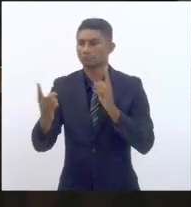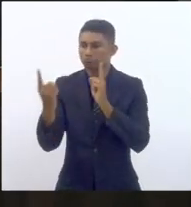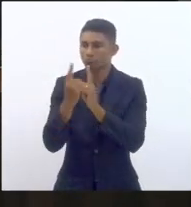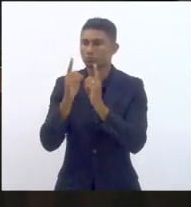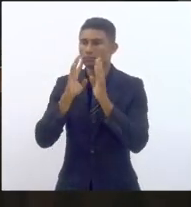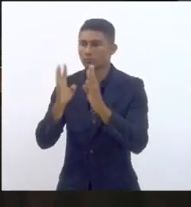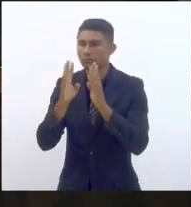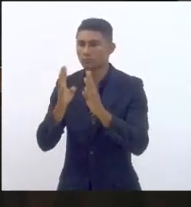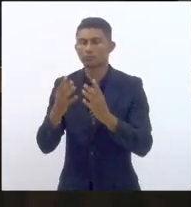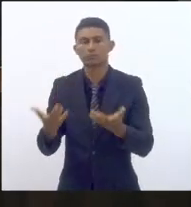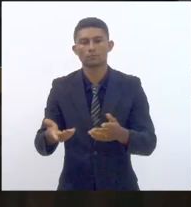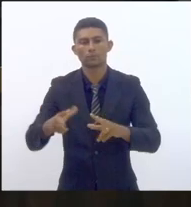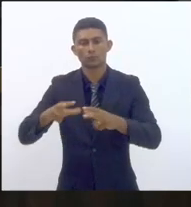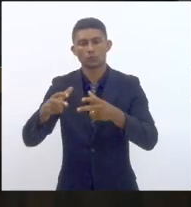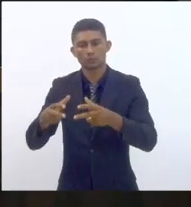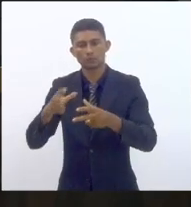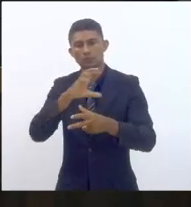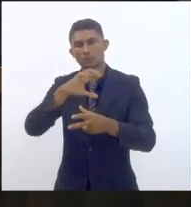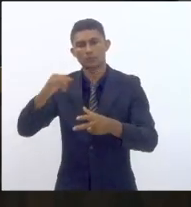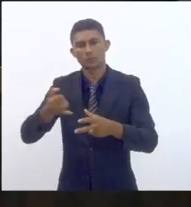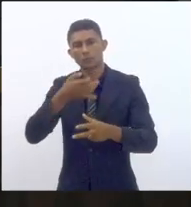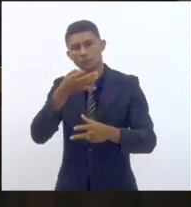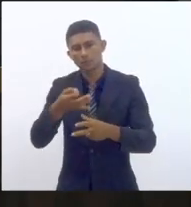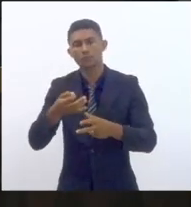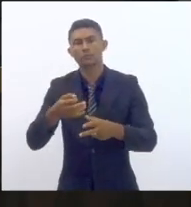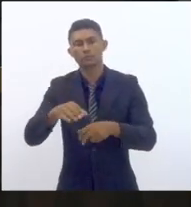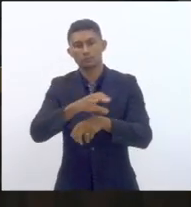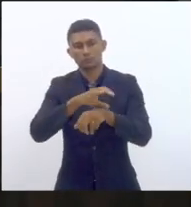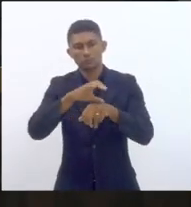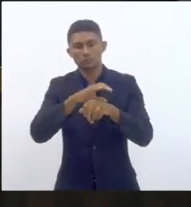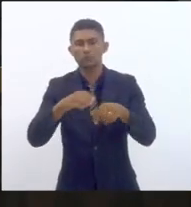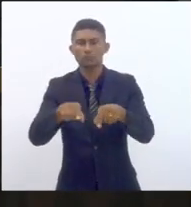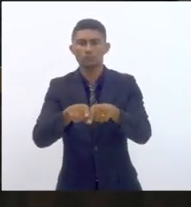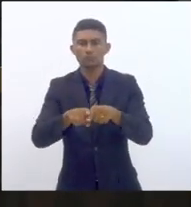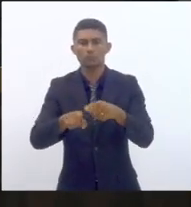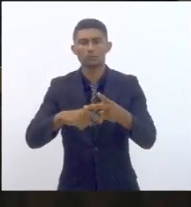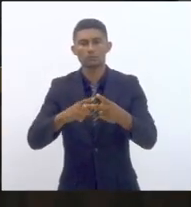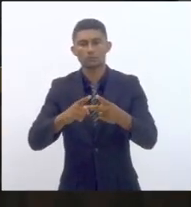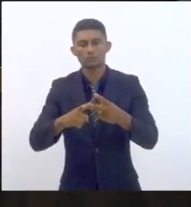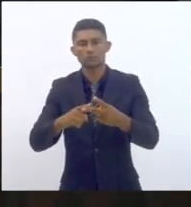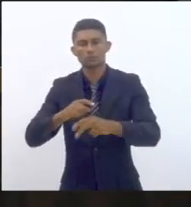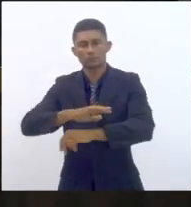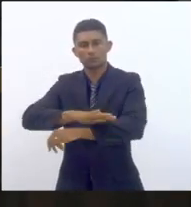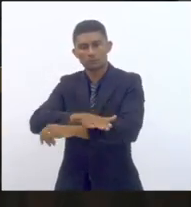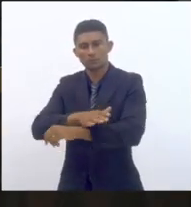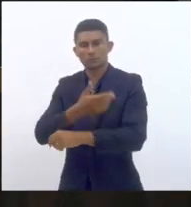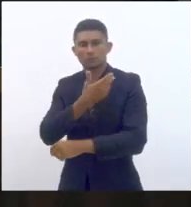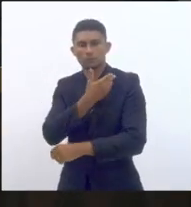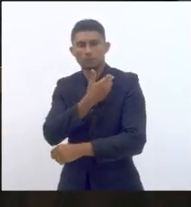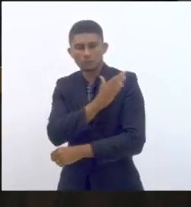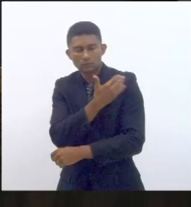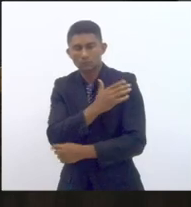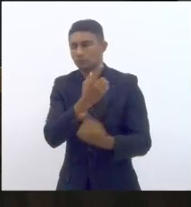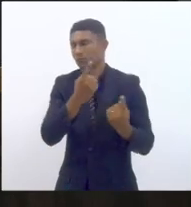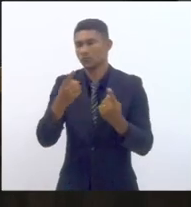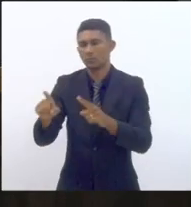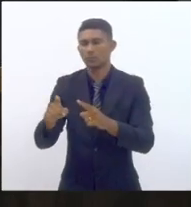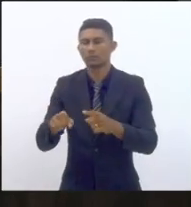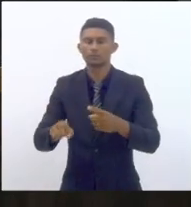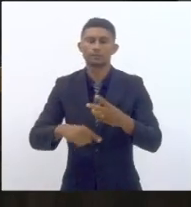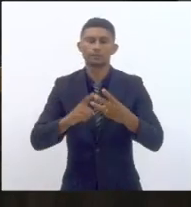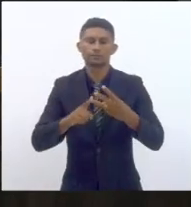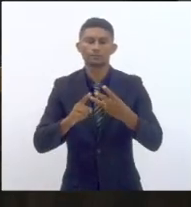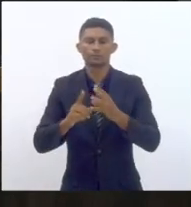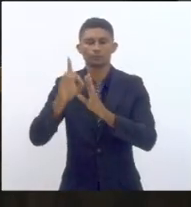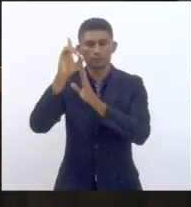Justiça pela constitucionalidade com emendas de combate à discriminação de preconceito, raça, cor, religião e procedência nacional, favorável. Defesa dos direitos humanos e